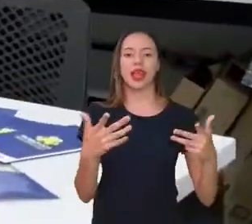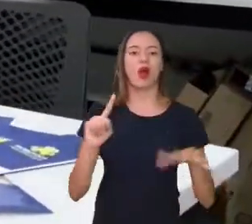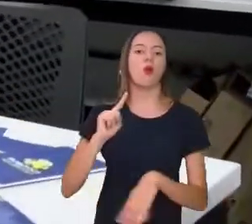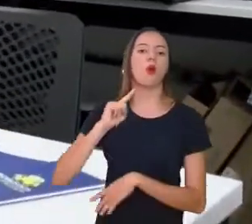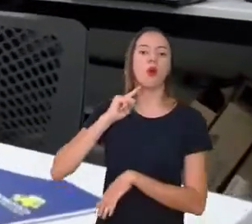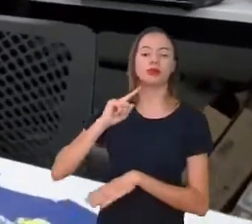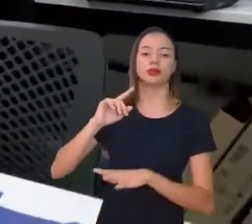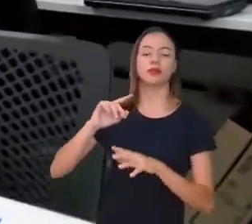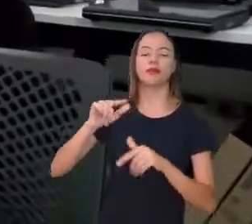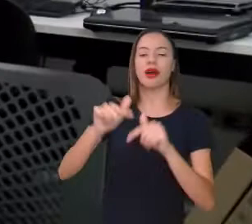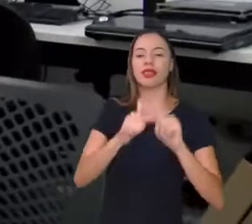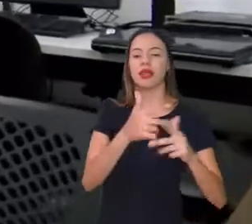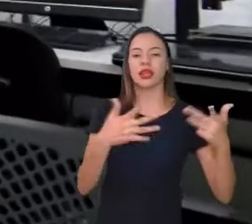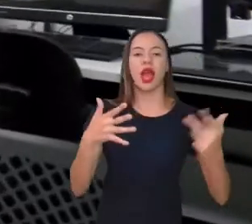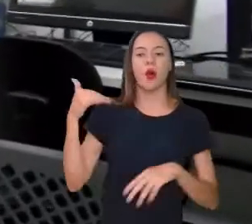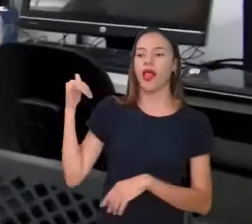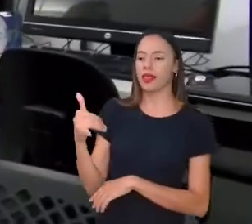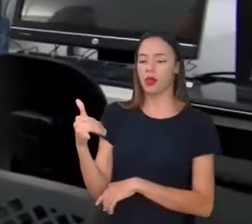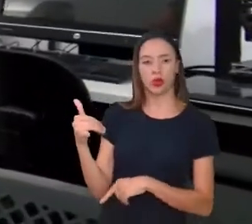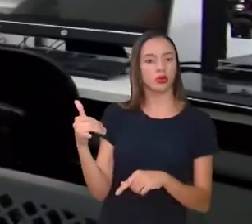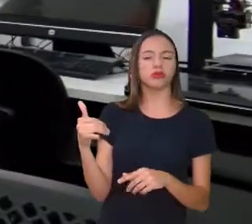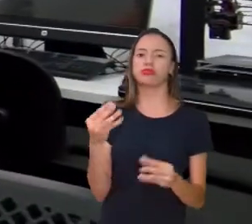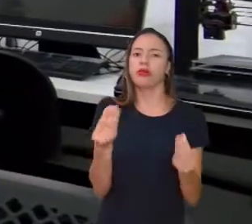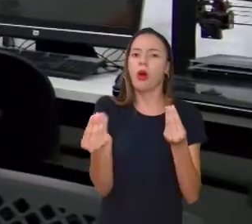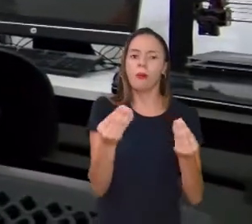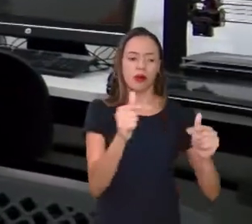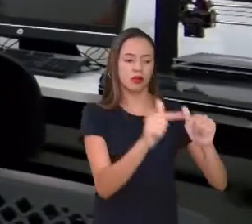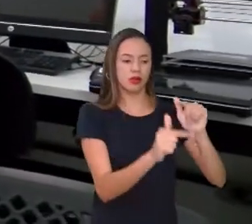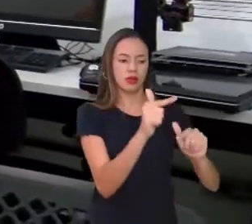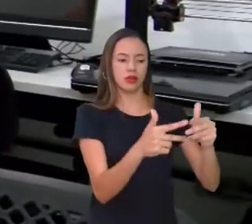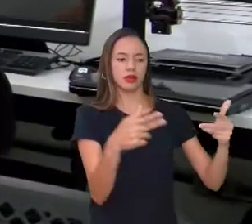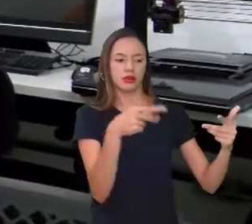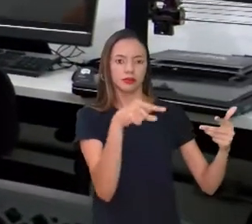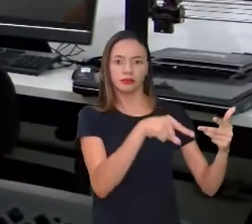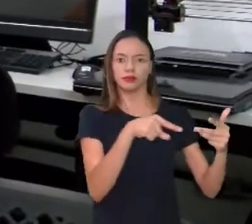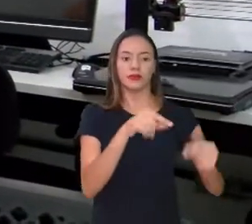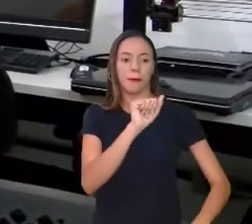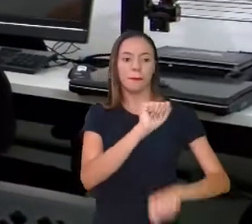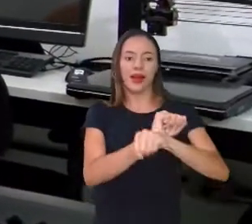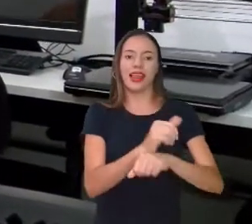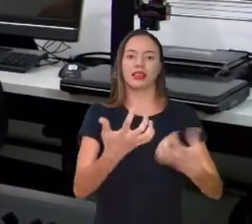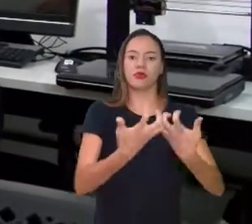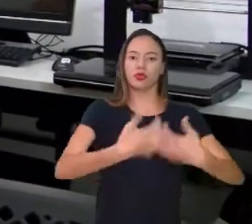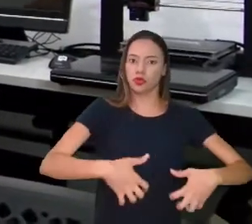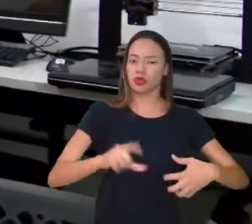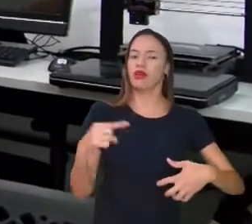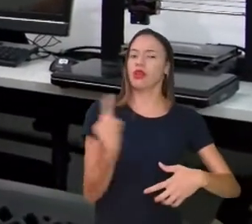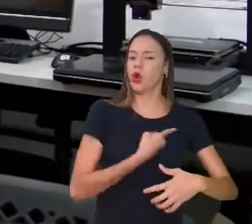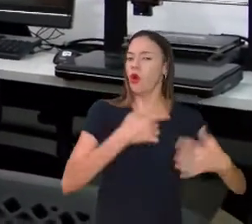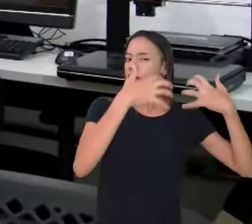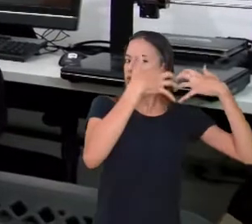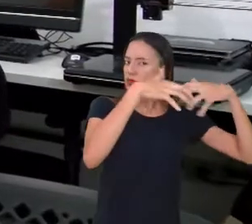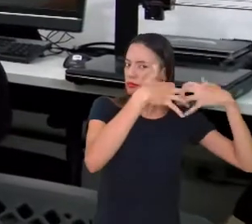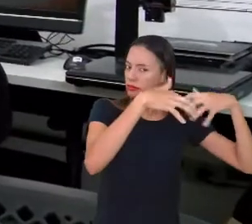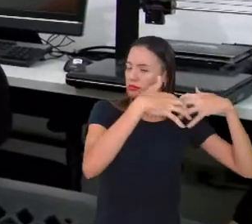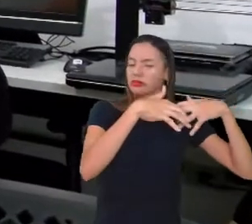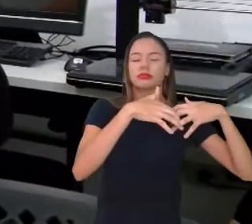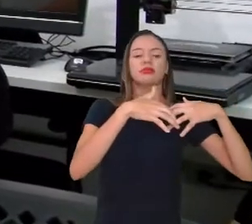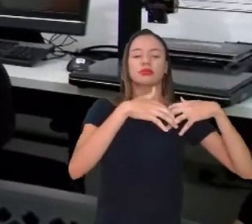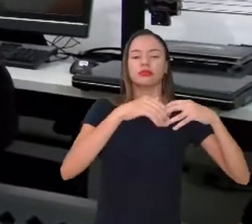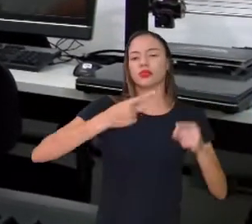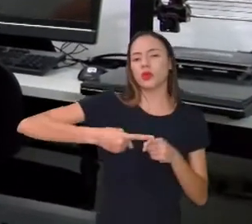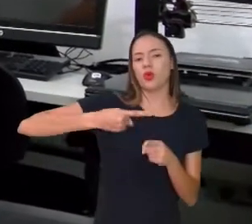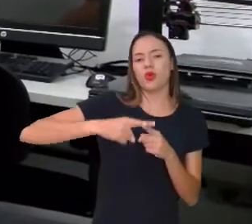esses equipamentos eletrônicos, eles, quando param de funcionar, e a gente vai fazer uma reflexão já, Carla, que muitas vezes